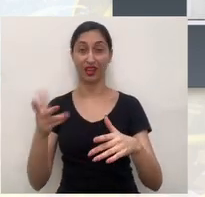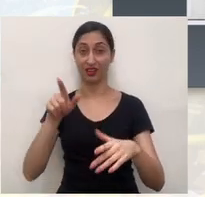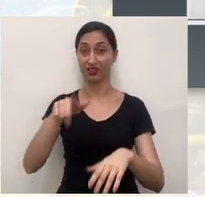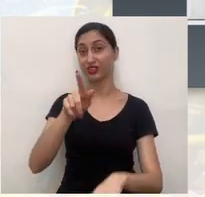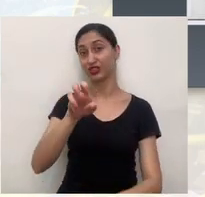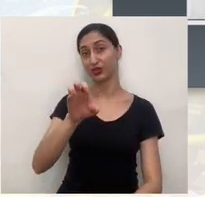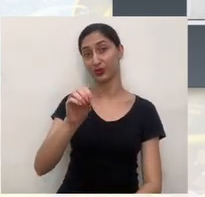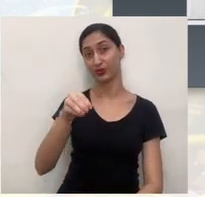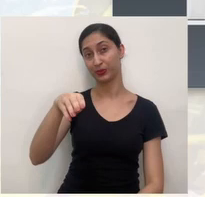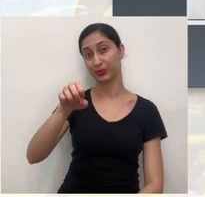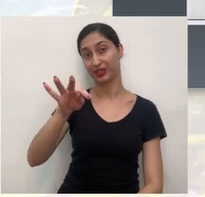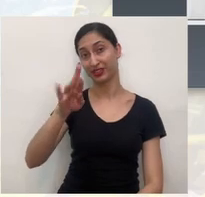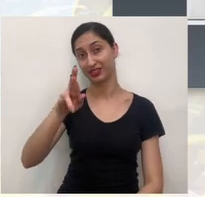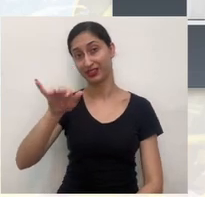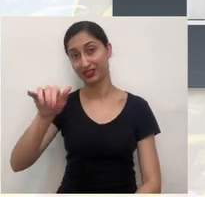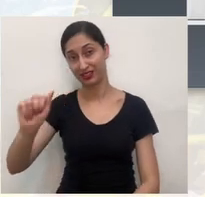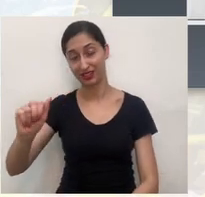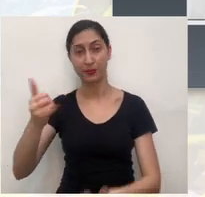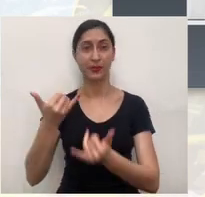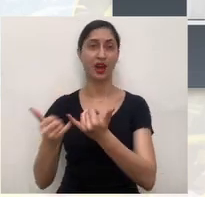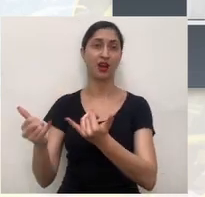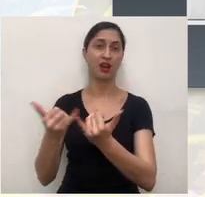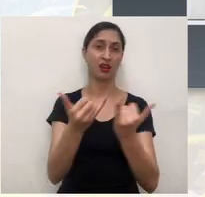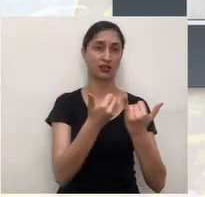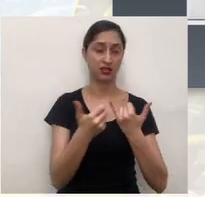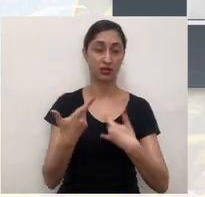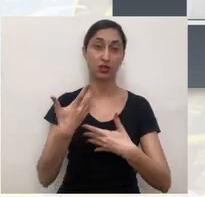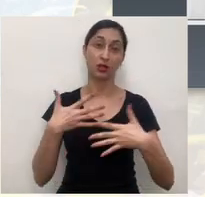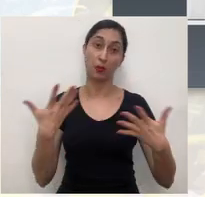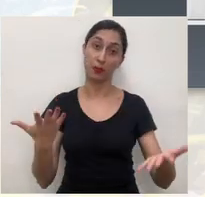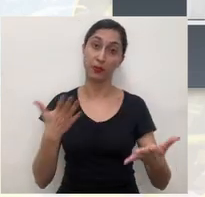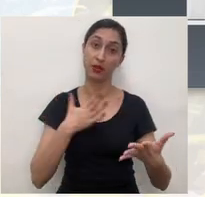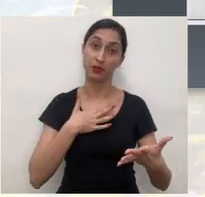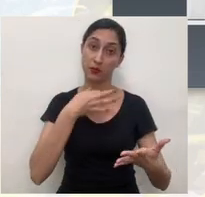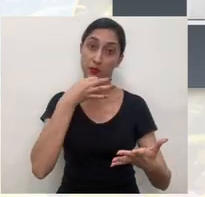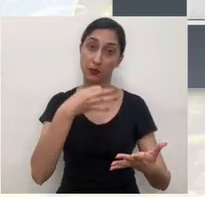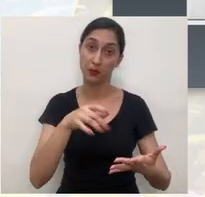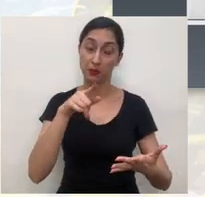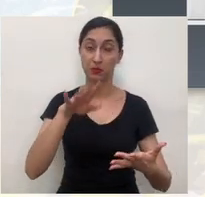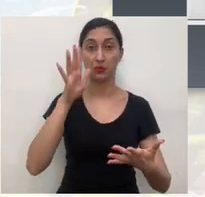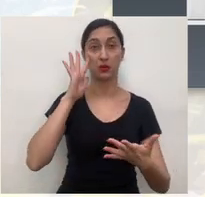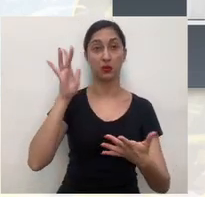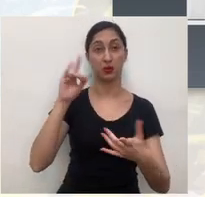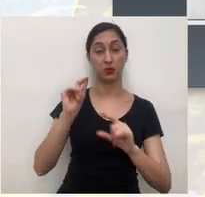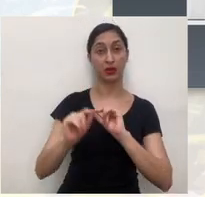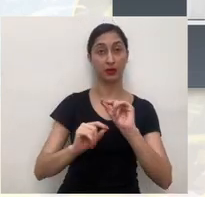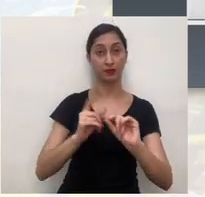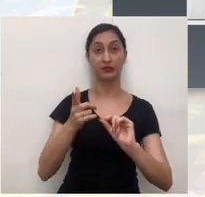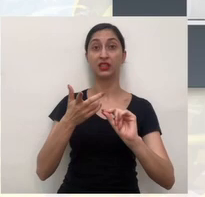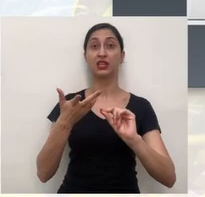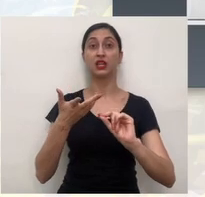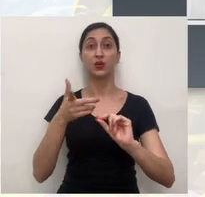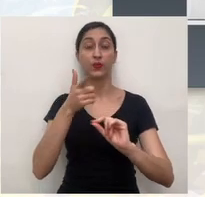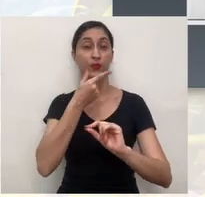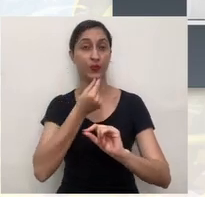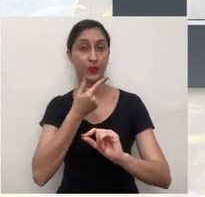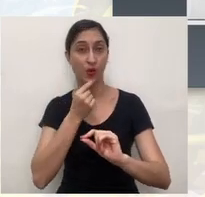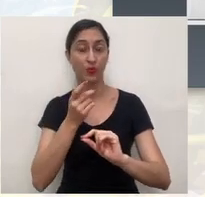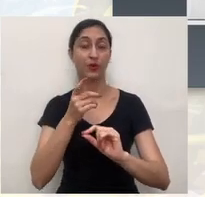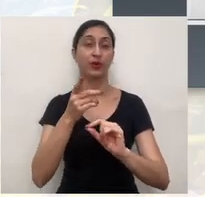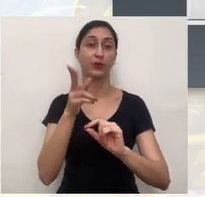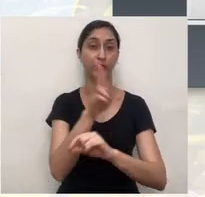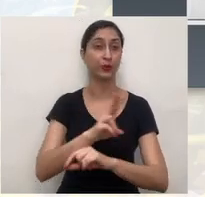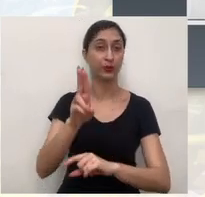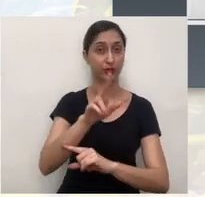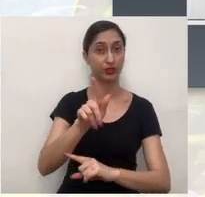bastante semelhante, o que reforça a minha teoria de que o Burle Marx vai e vem nessas estruturas geométricas,